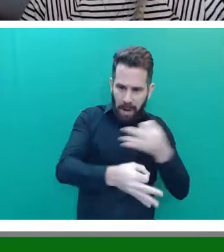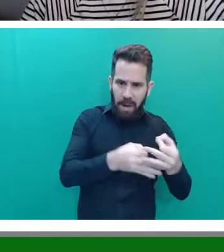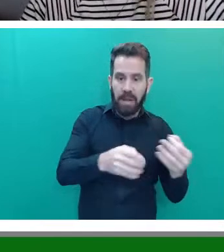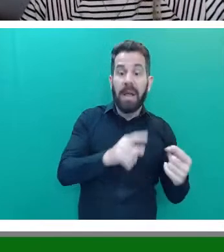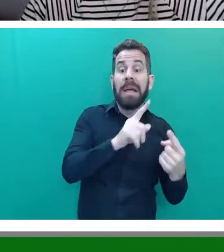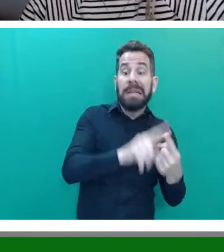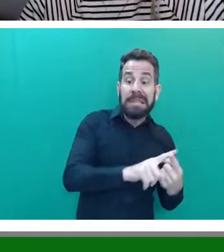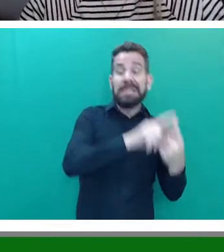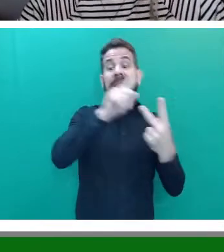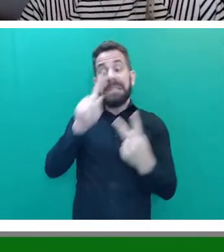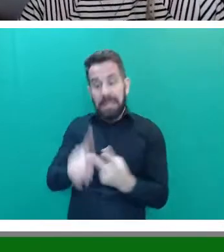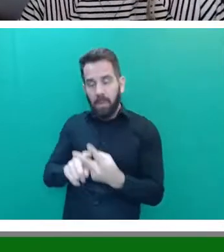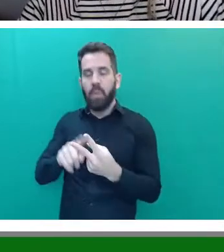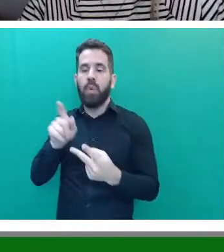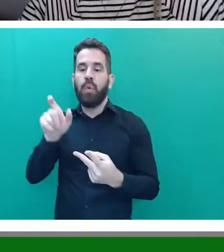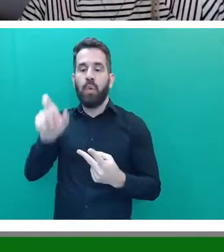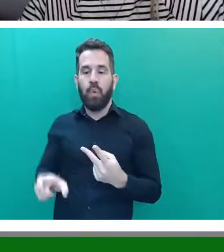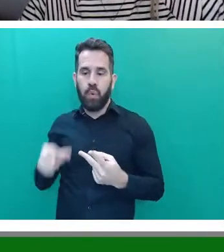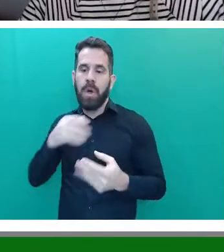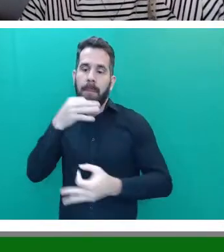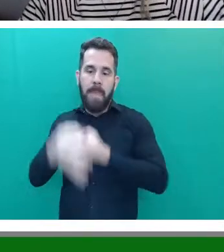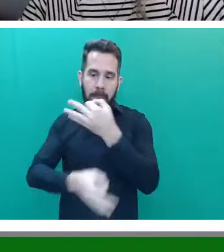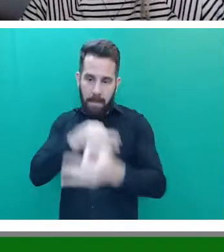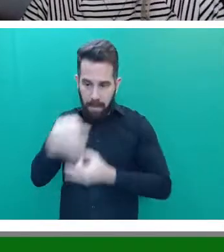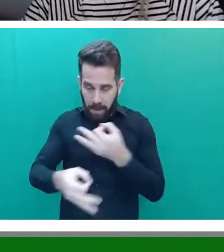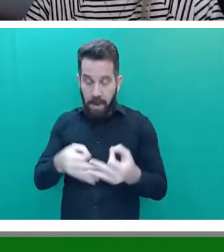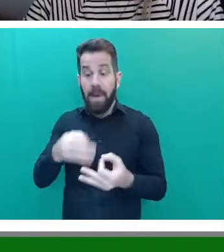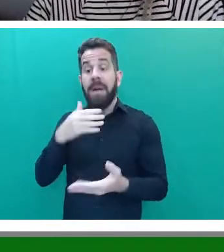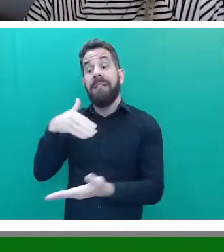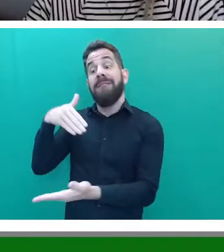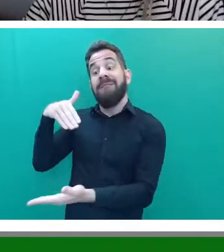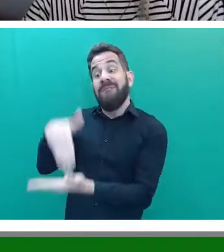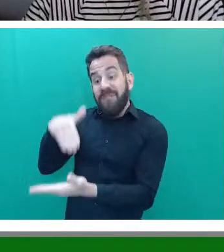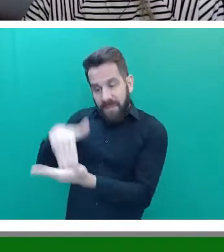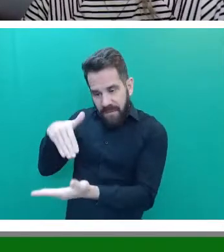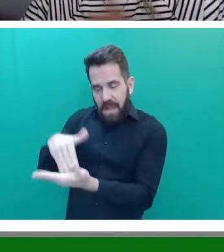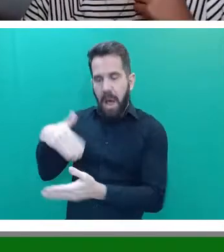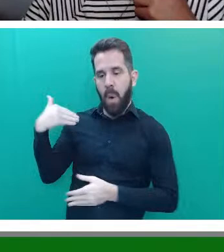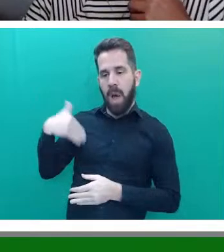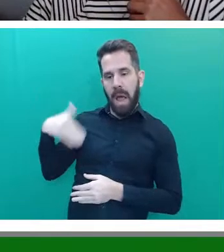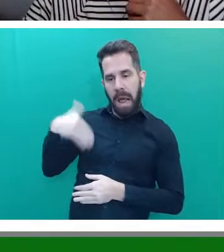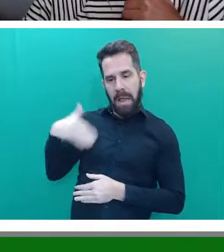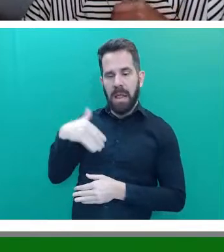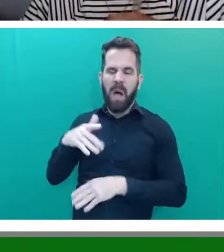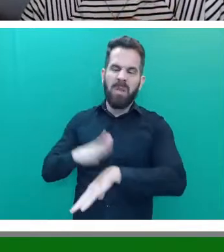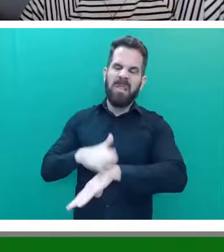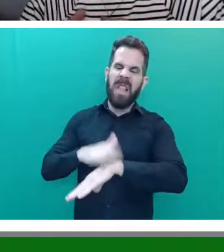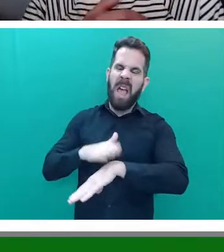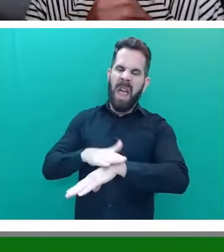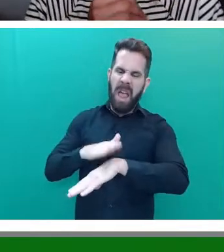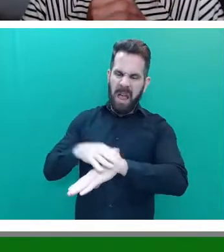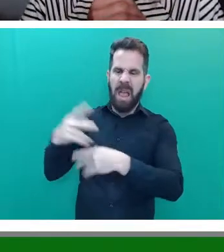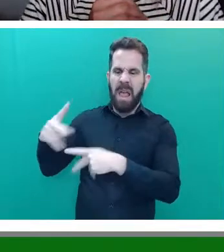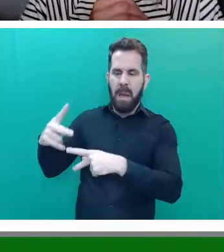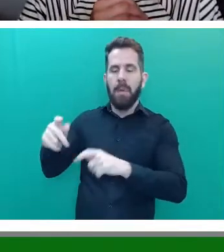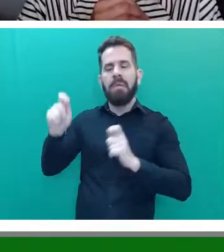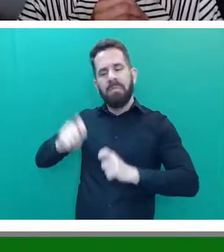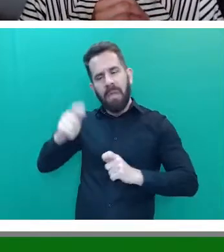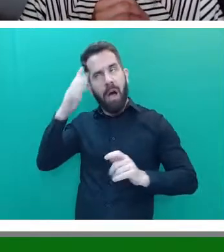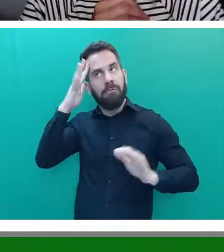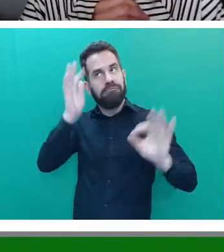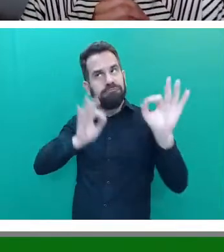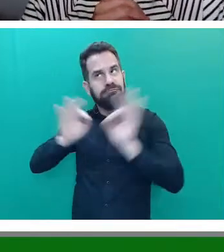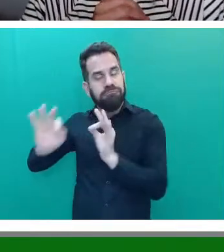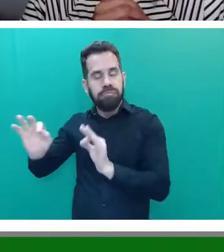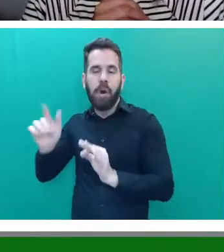arguição. E no final, a Renata teria um tempo para pensar e organizar todas